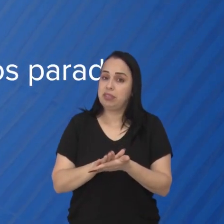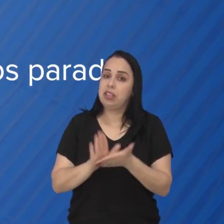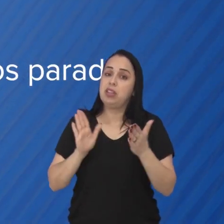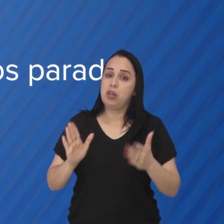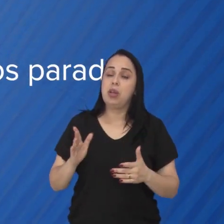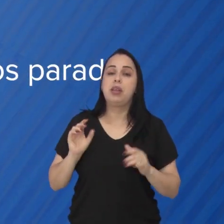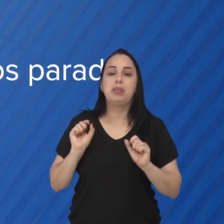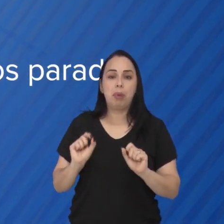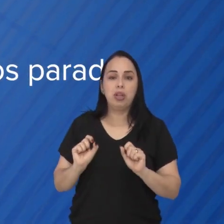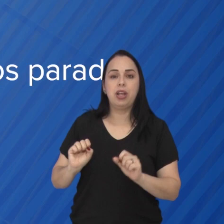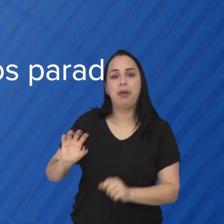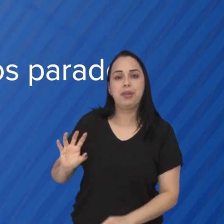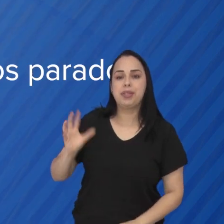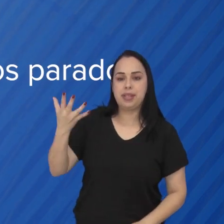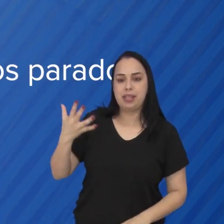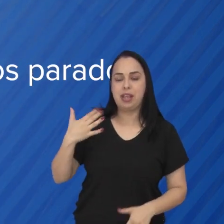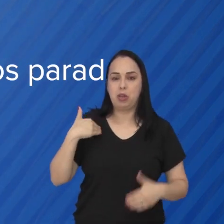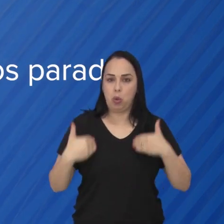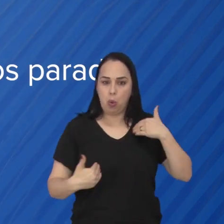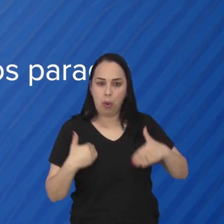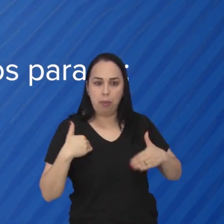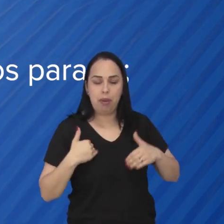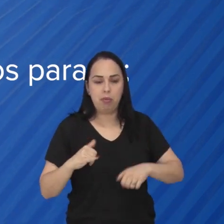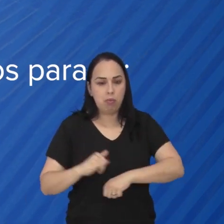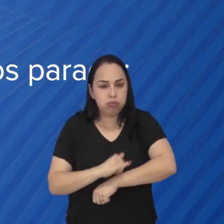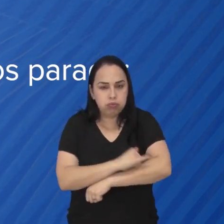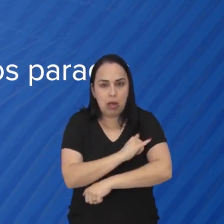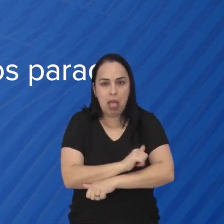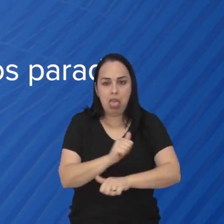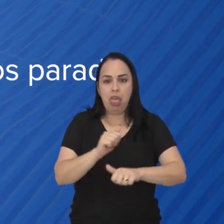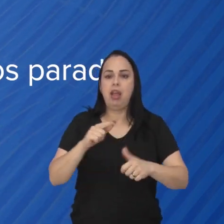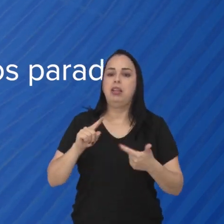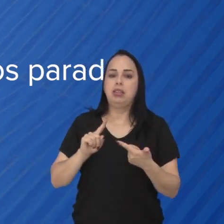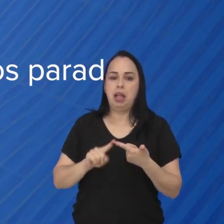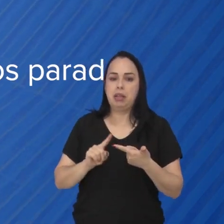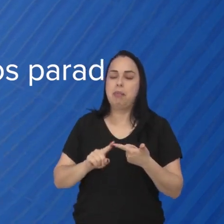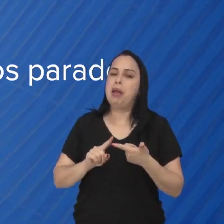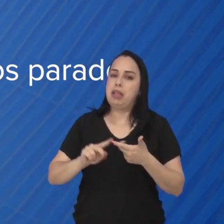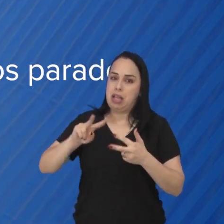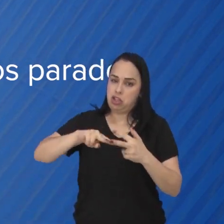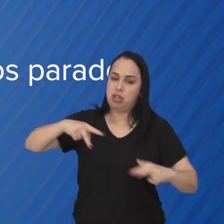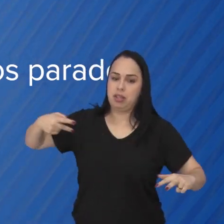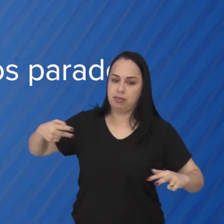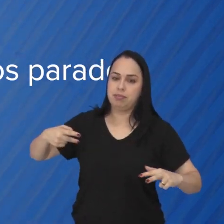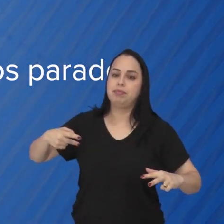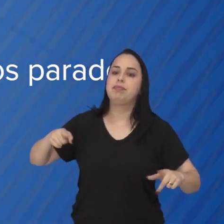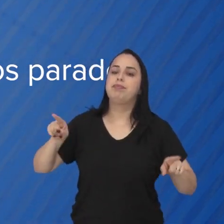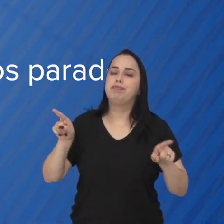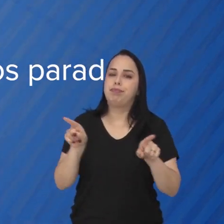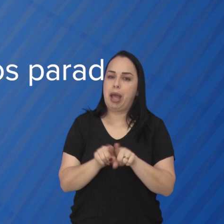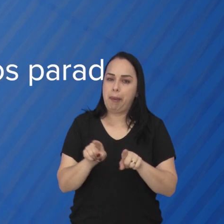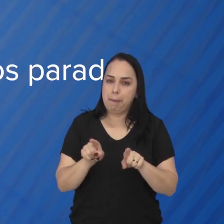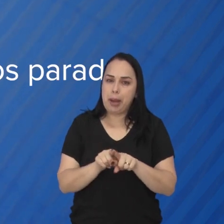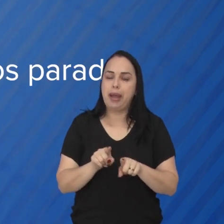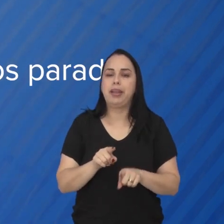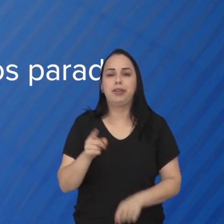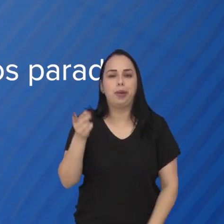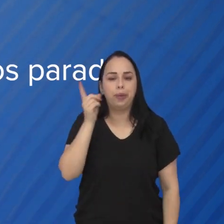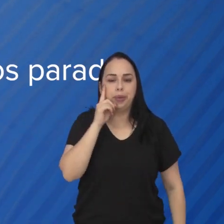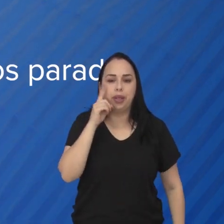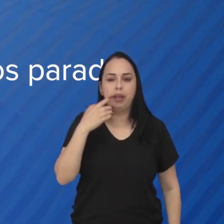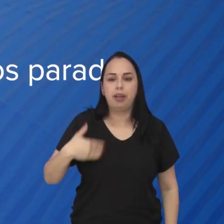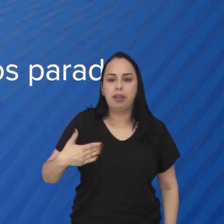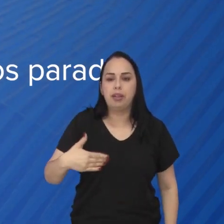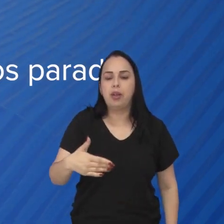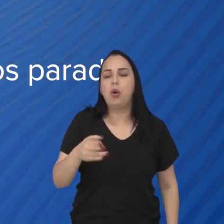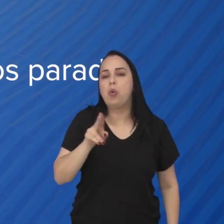As causas são diversas, desde condições físicas como obesidade e predisposição genética, até fatores